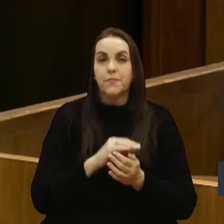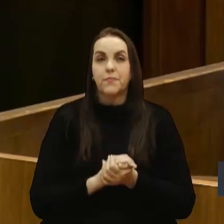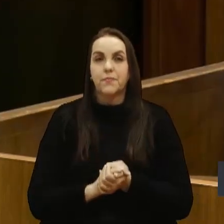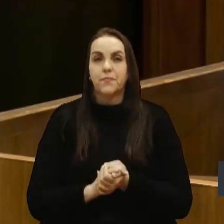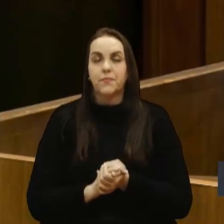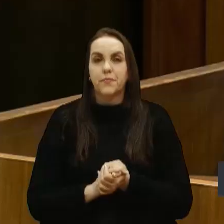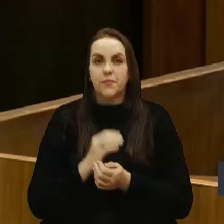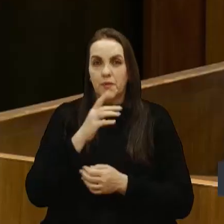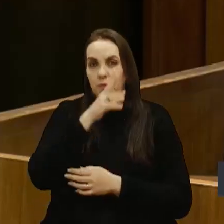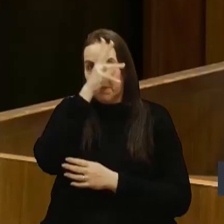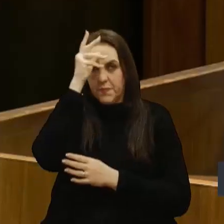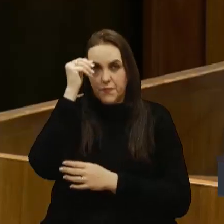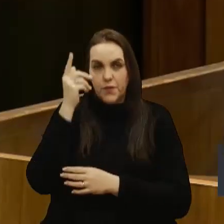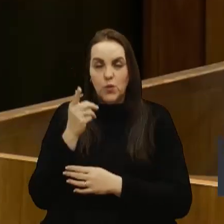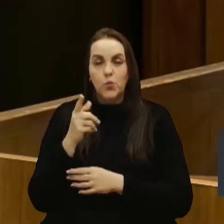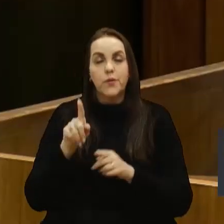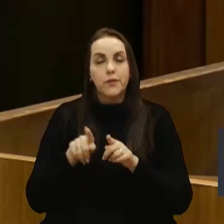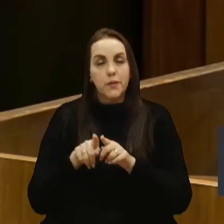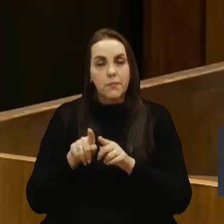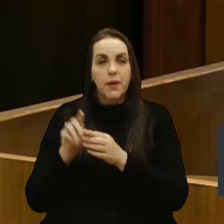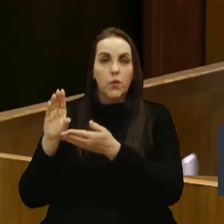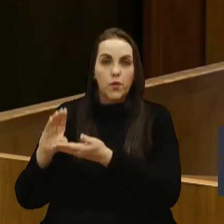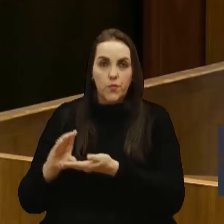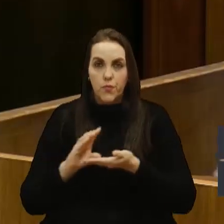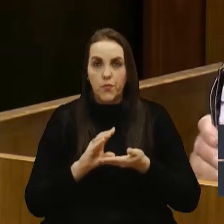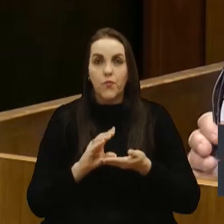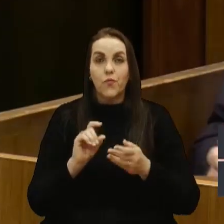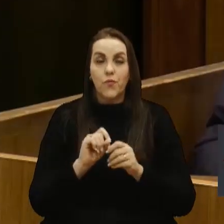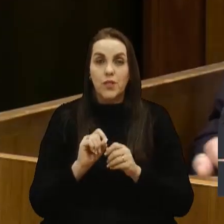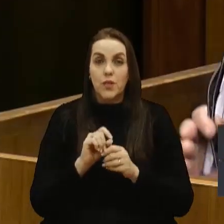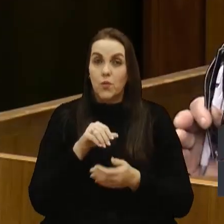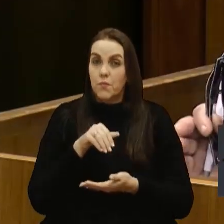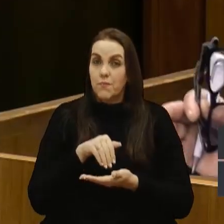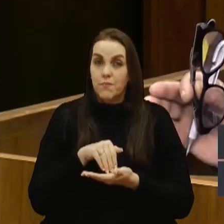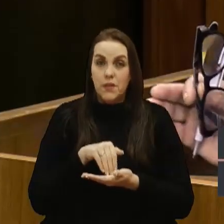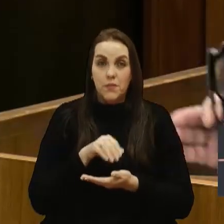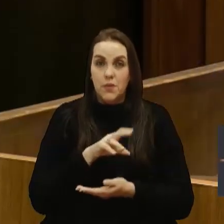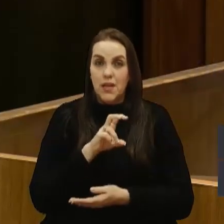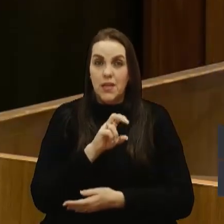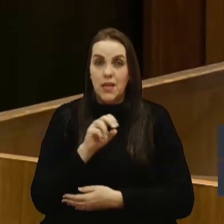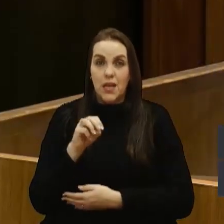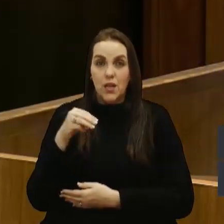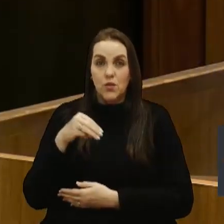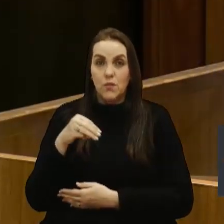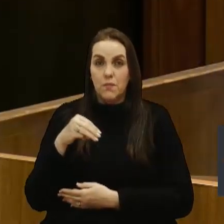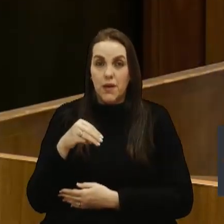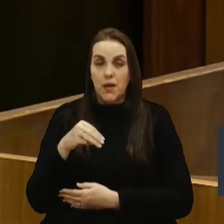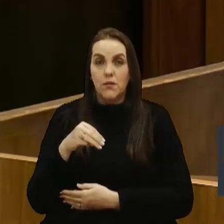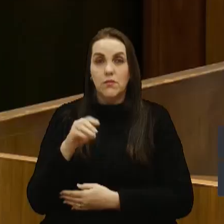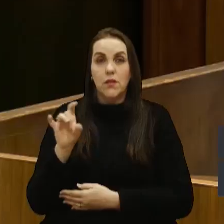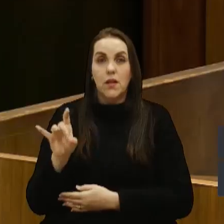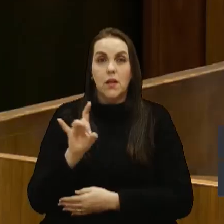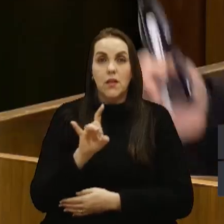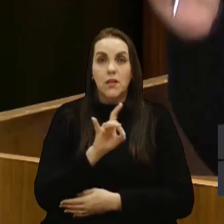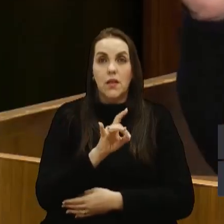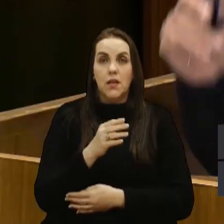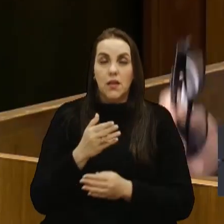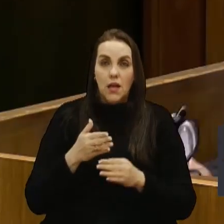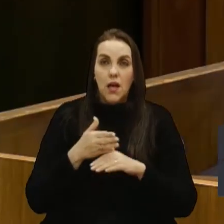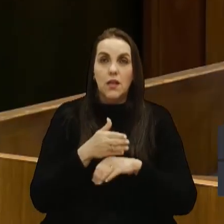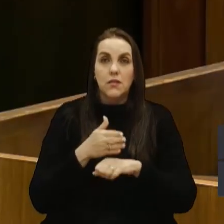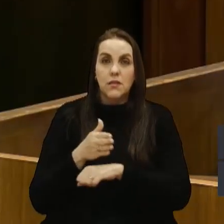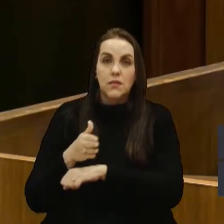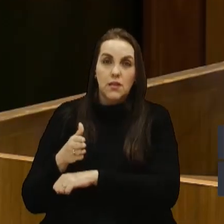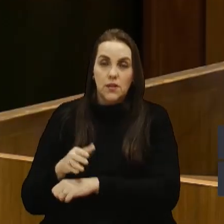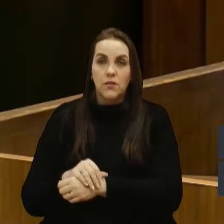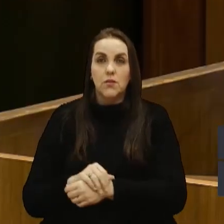também, com esse recurso, façamos pelo menos 500 metros cada acesso dos nossos 30